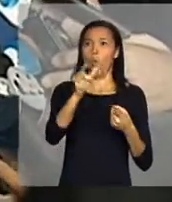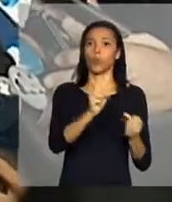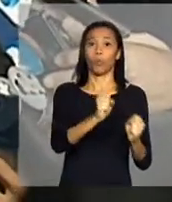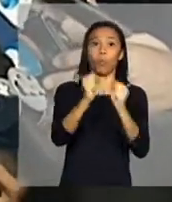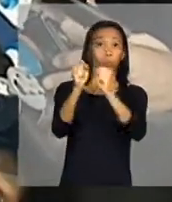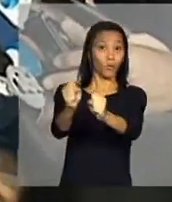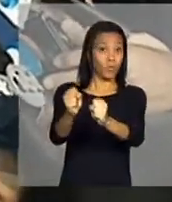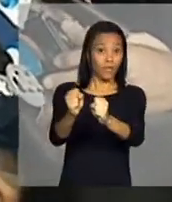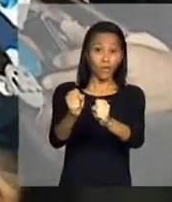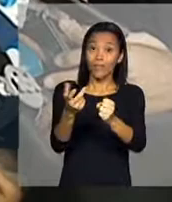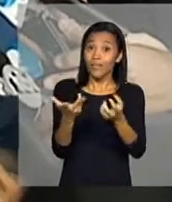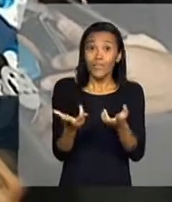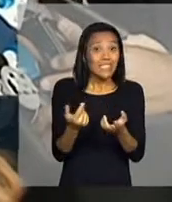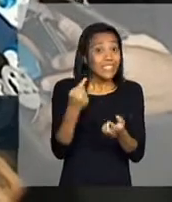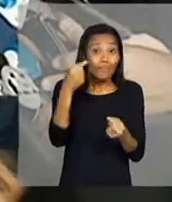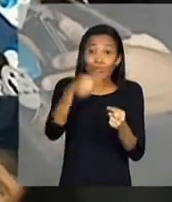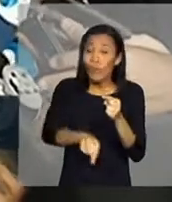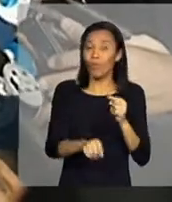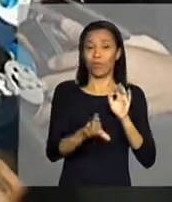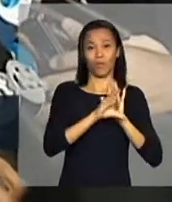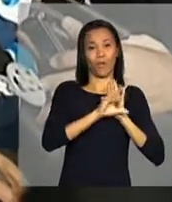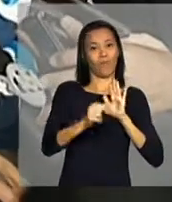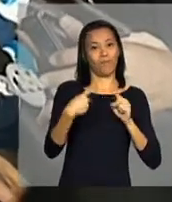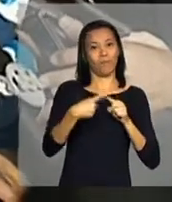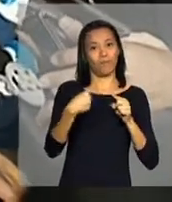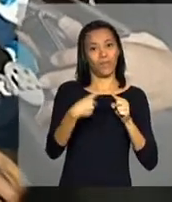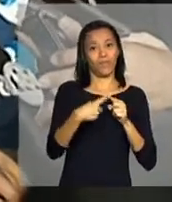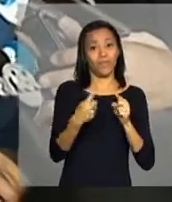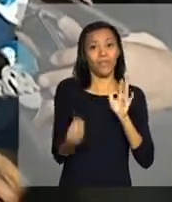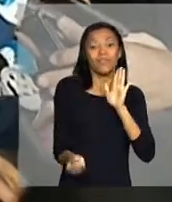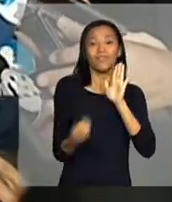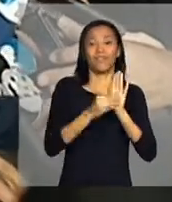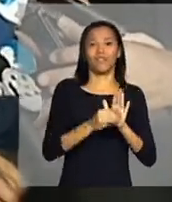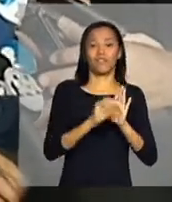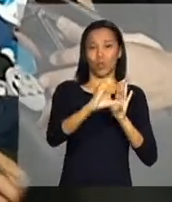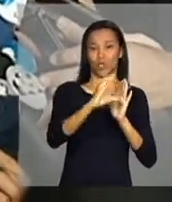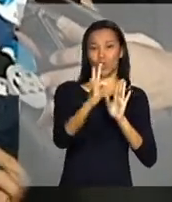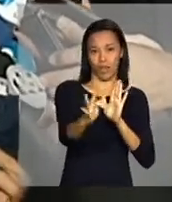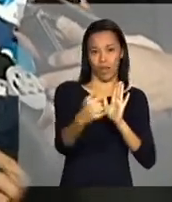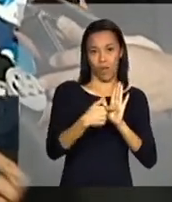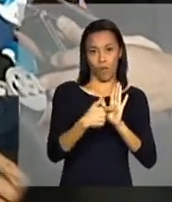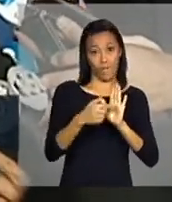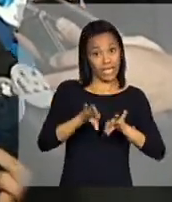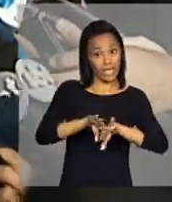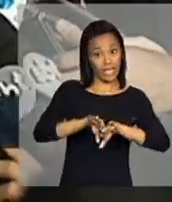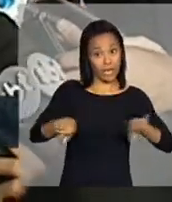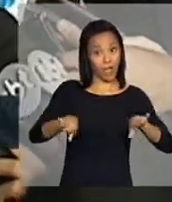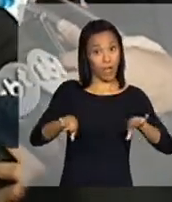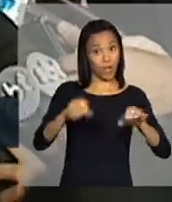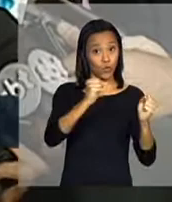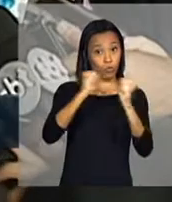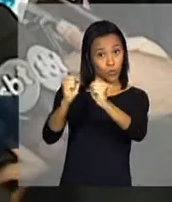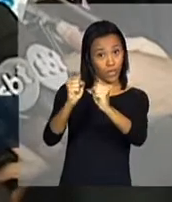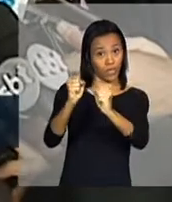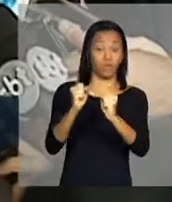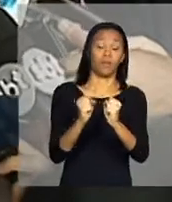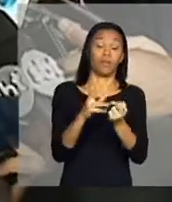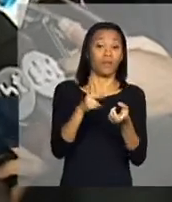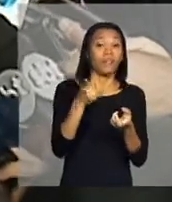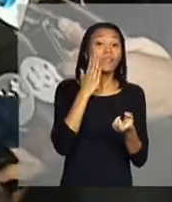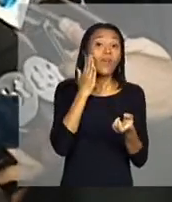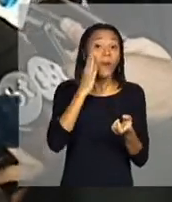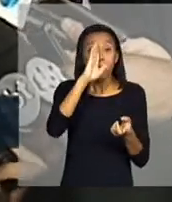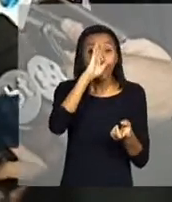atribuição é clamorosamente inconstitucional, porque fere cláusula pétrea da Constituição. O princípio da separação dos poderes é cláusula pétrea e,